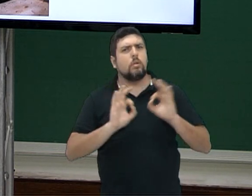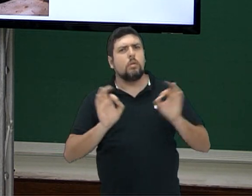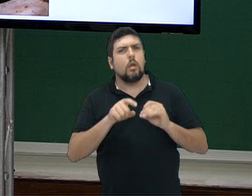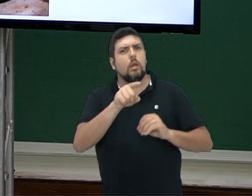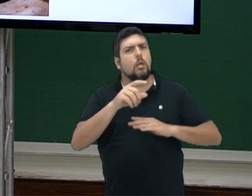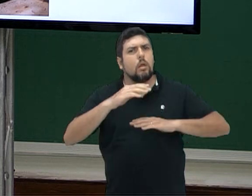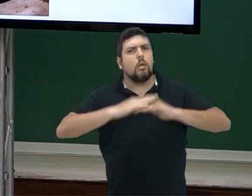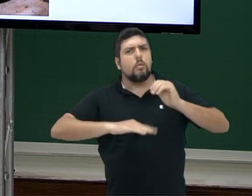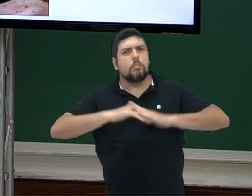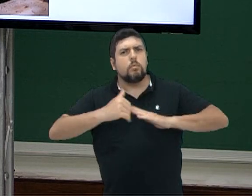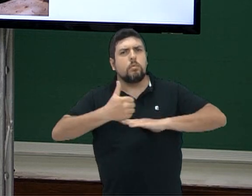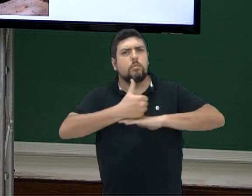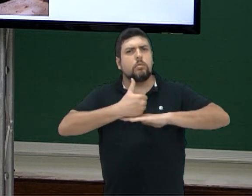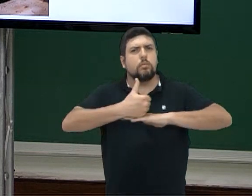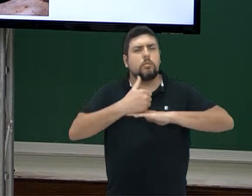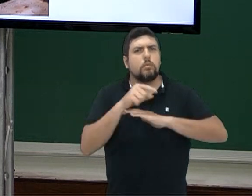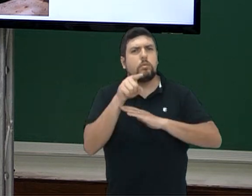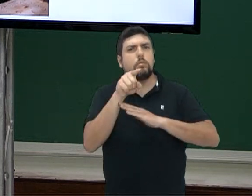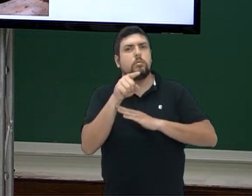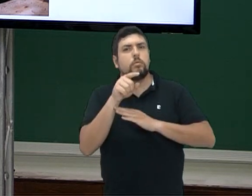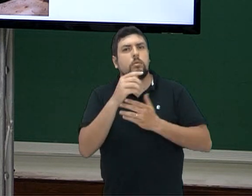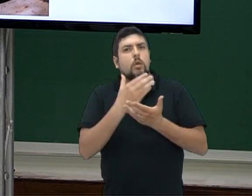profissionais de uma modalidade esportiva.